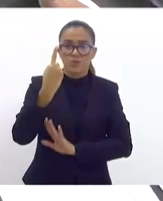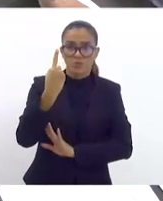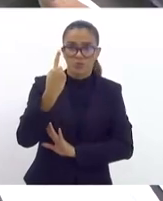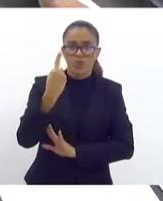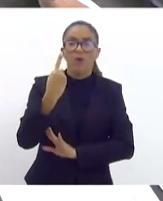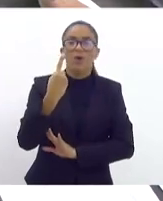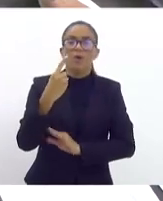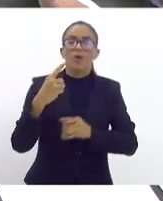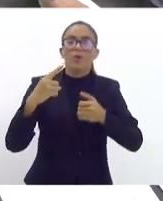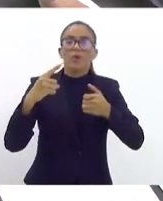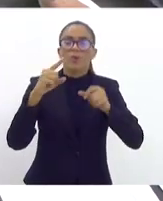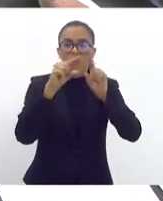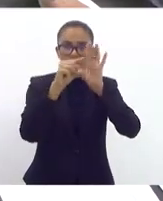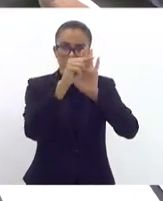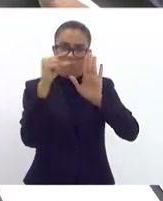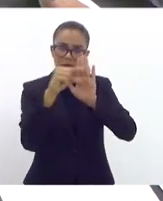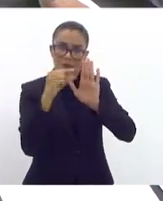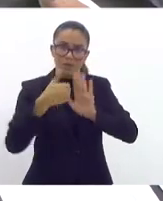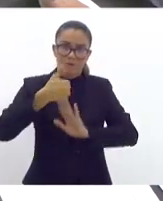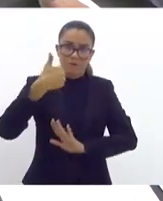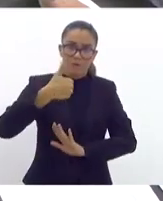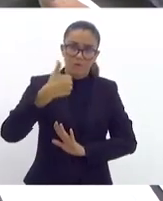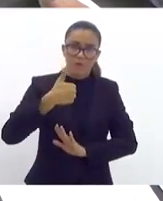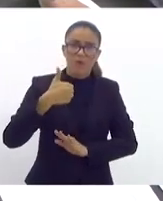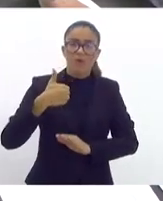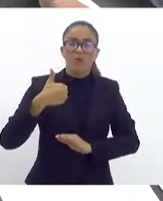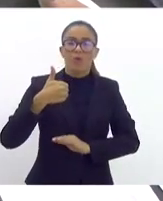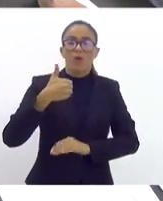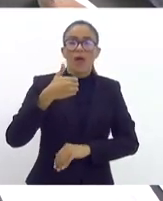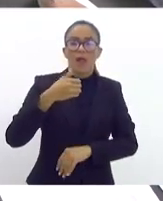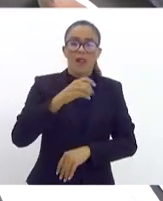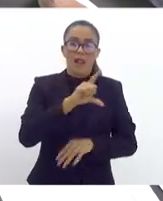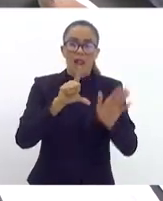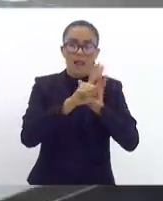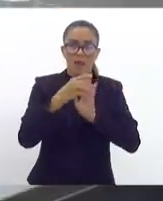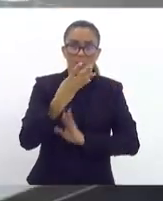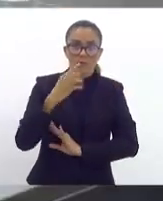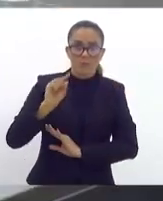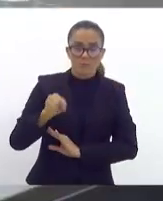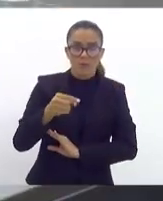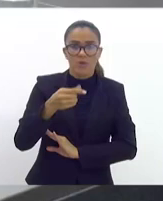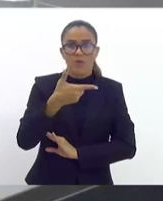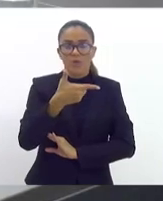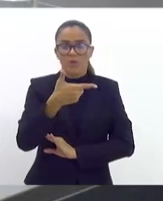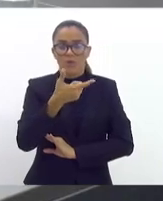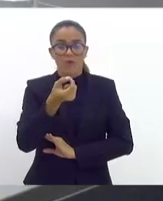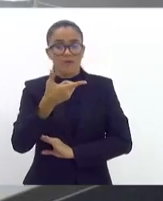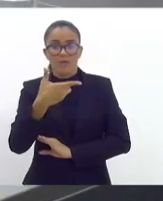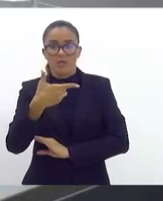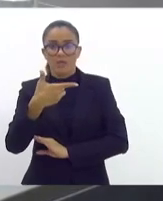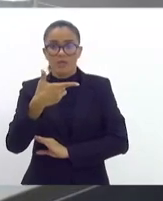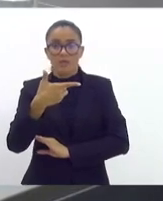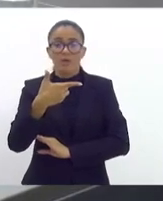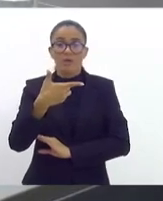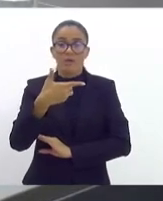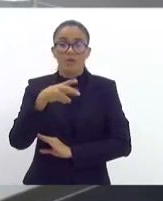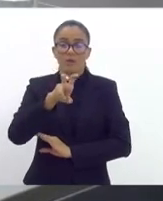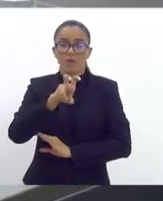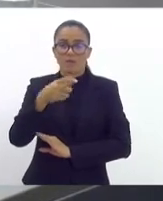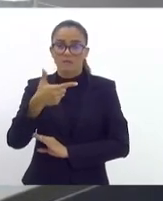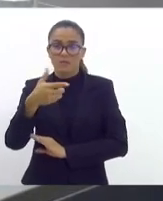do parágrafo primeiro do artigo 40 da lei 4.528 de 28 de março de 2005